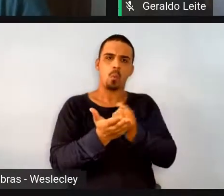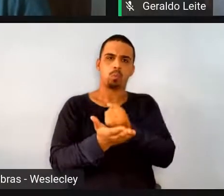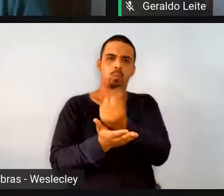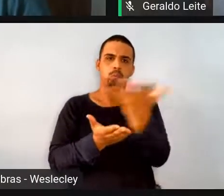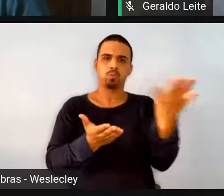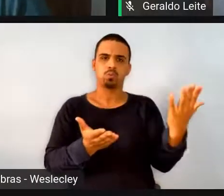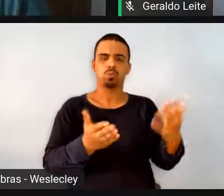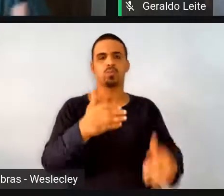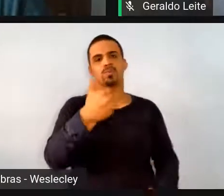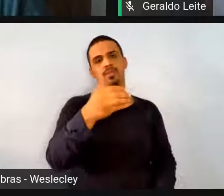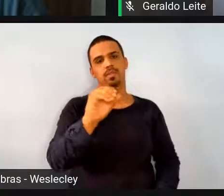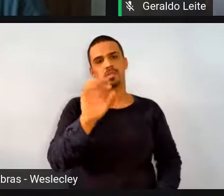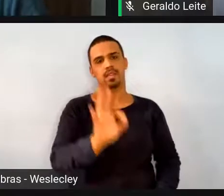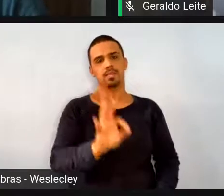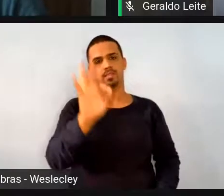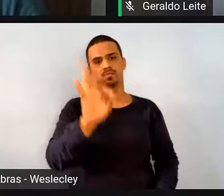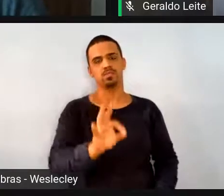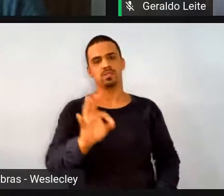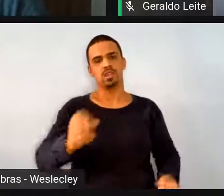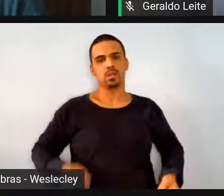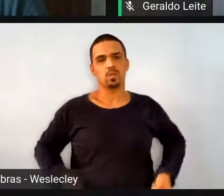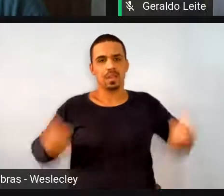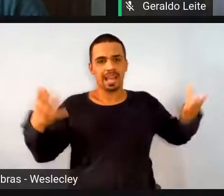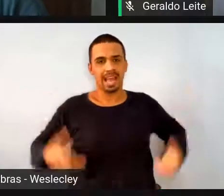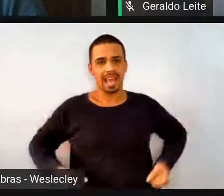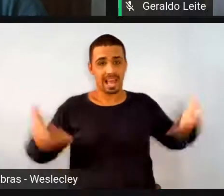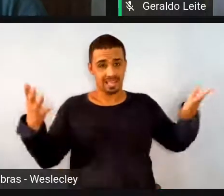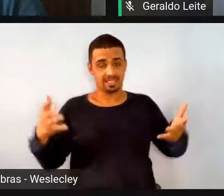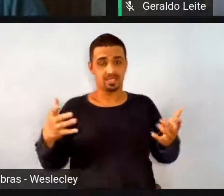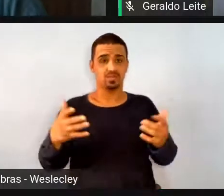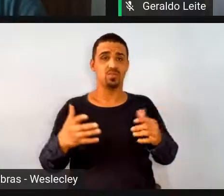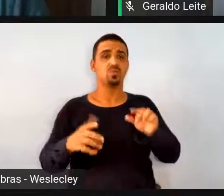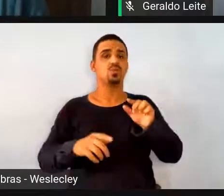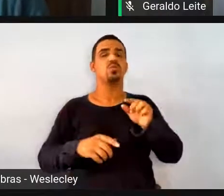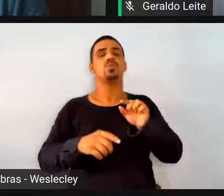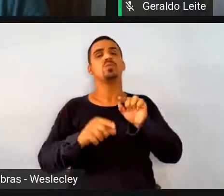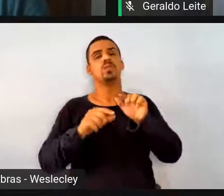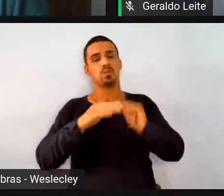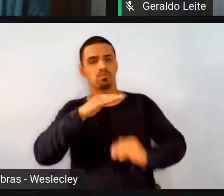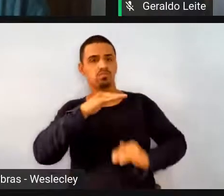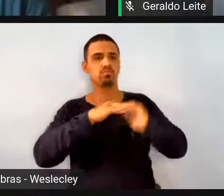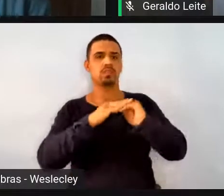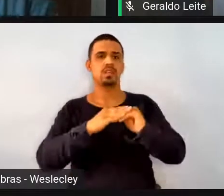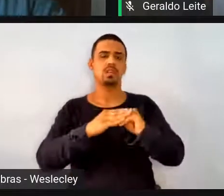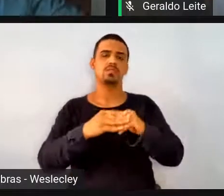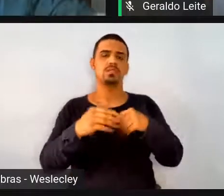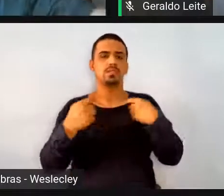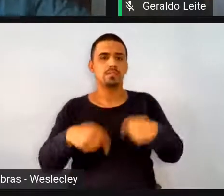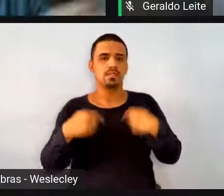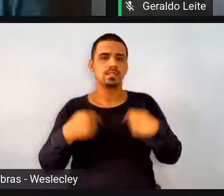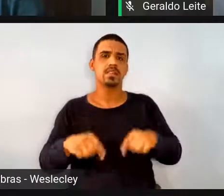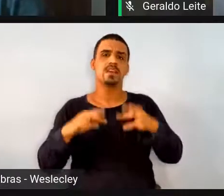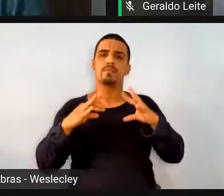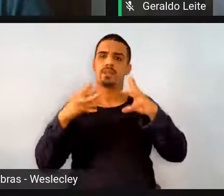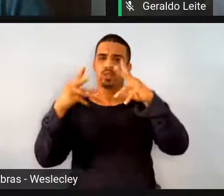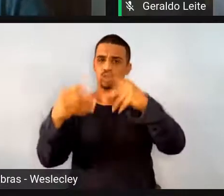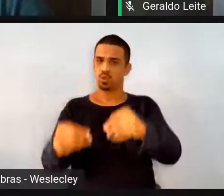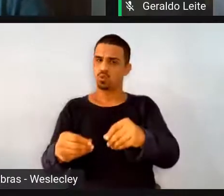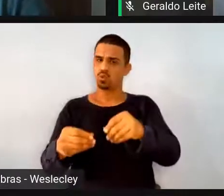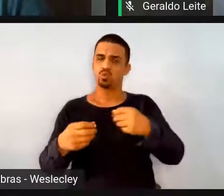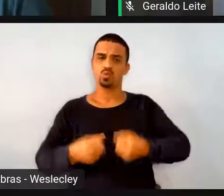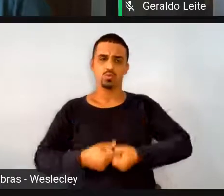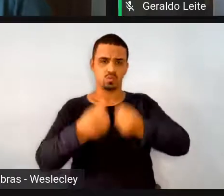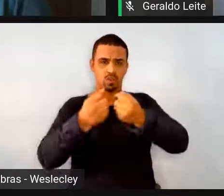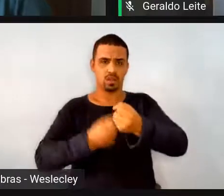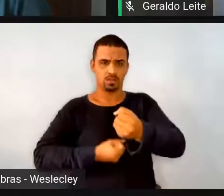de gastos, que um teto dessa natureza seria desejável para todas as doações. X% do total permitido